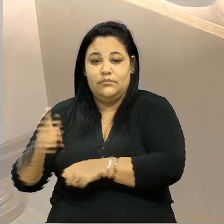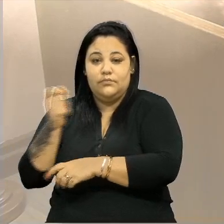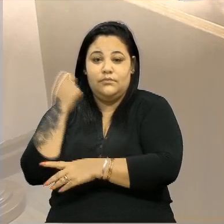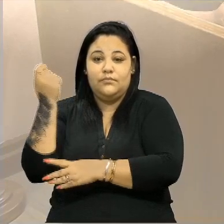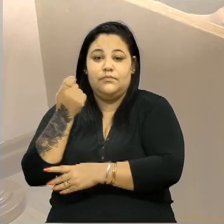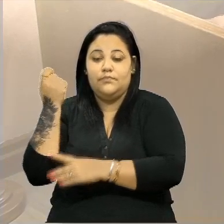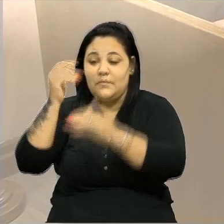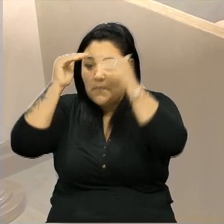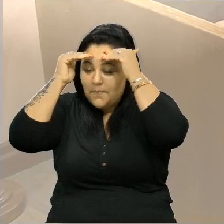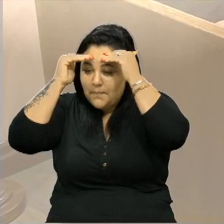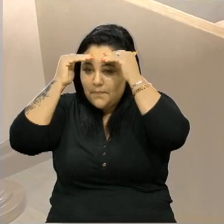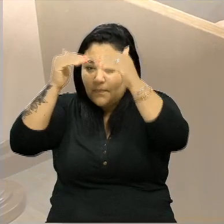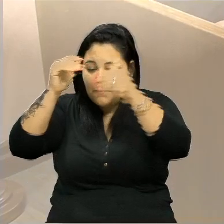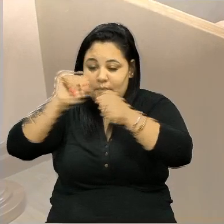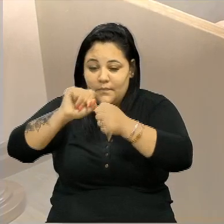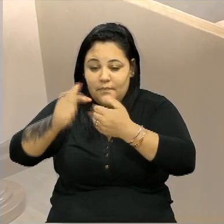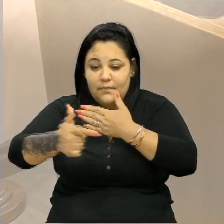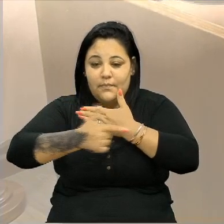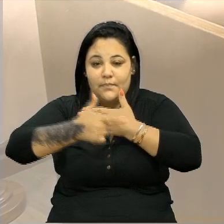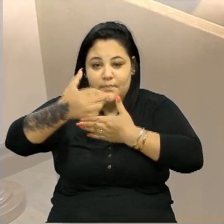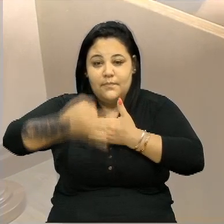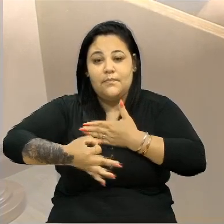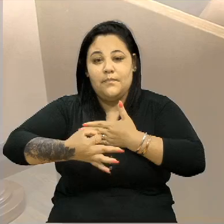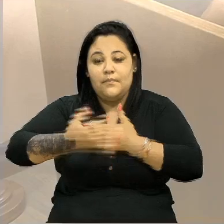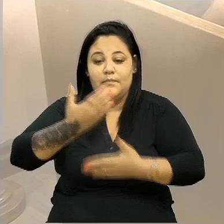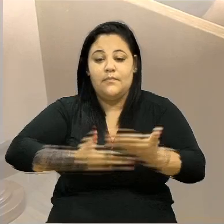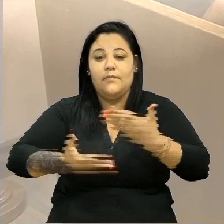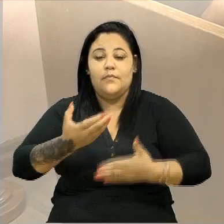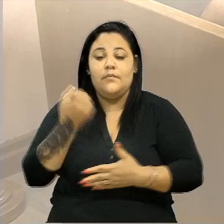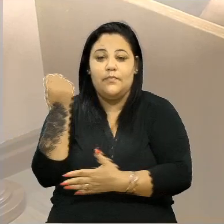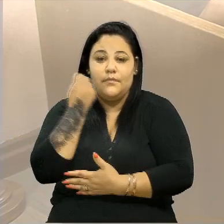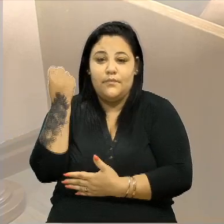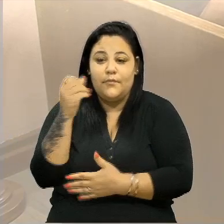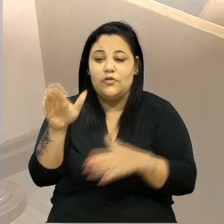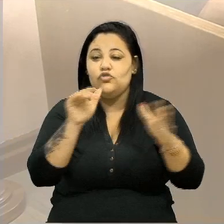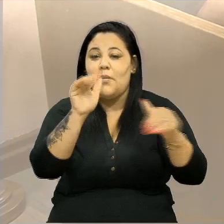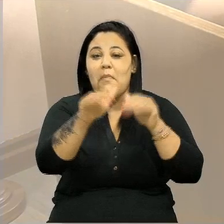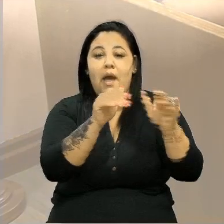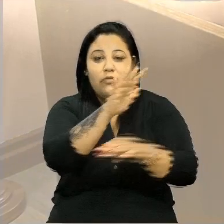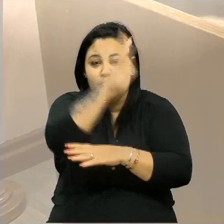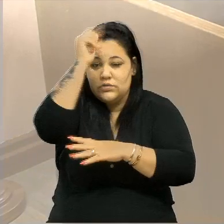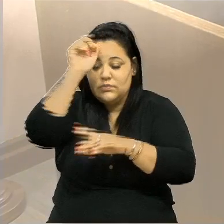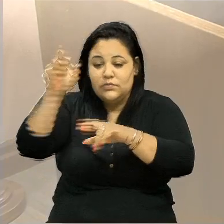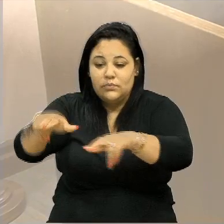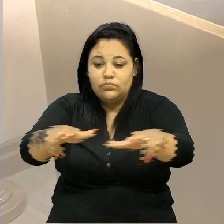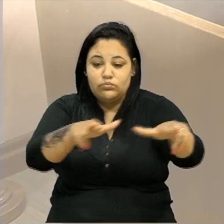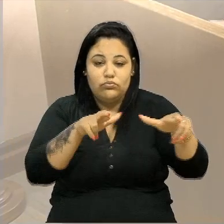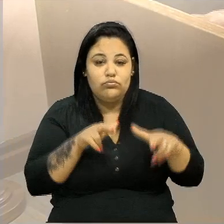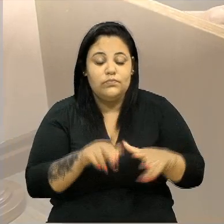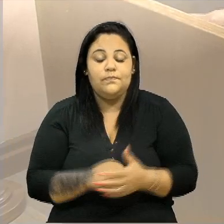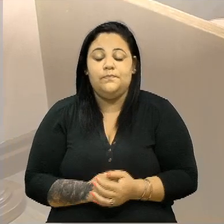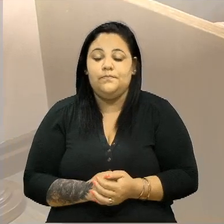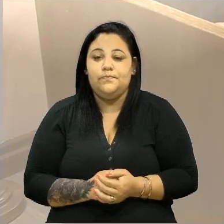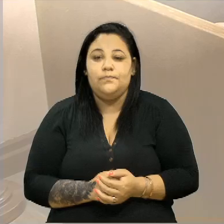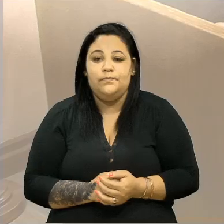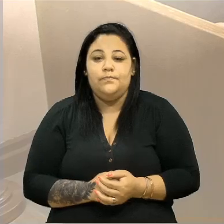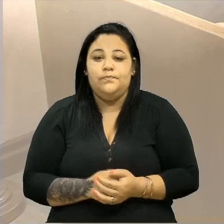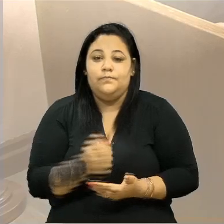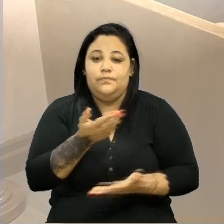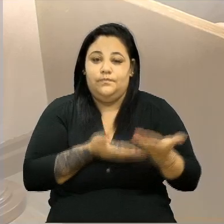cumprindo o seu papel no atendimento das ocorrências do município e da região. No atendimento